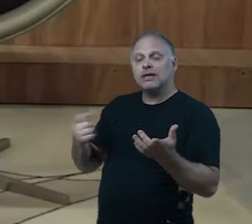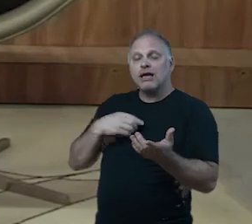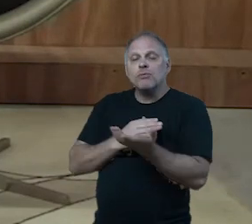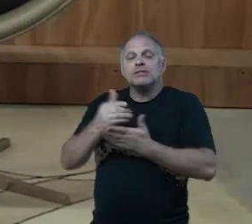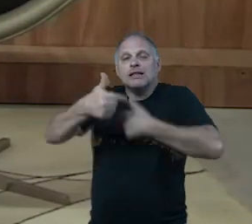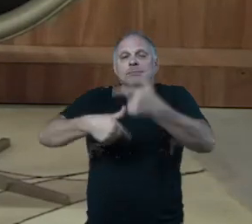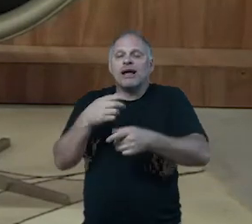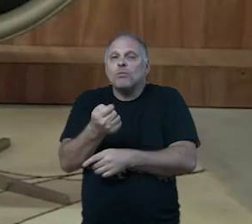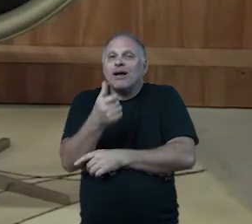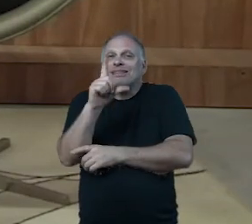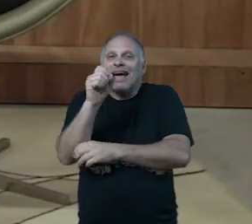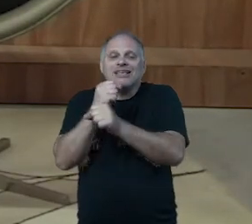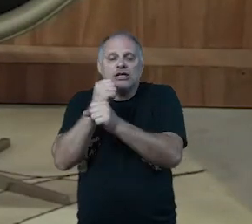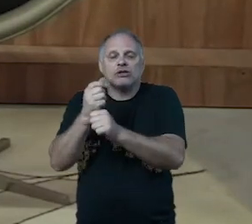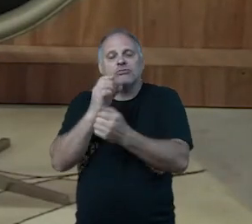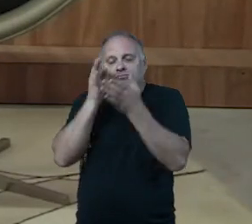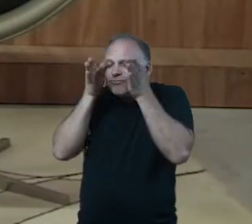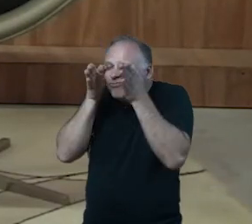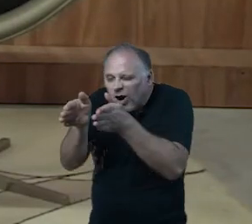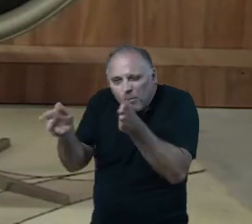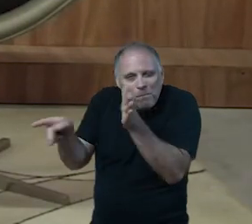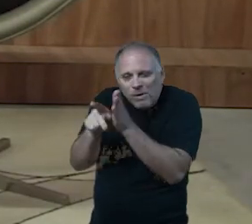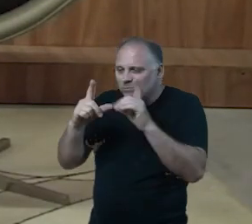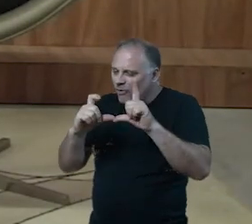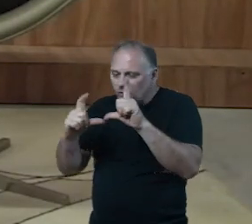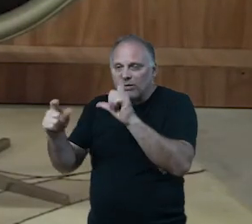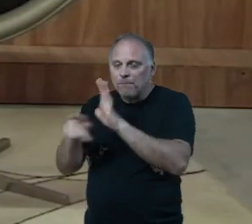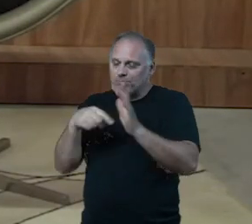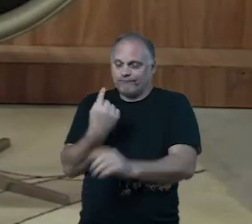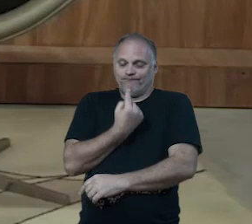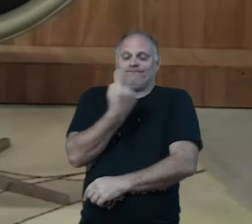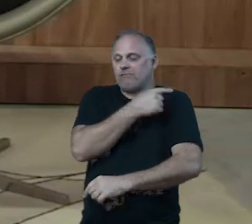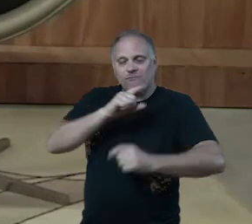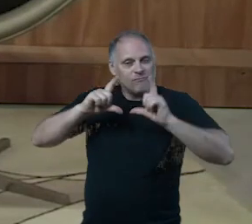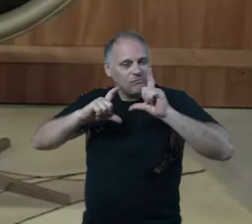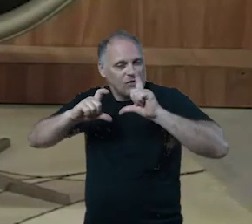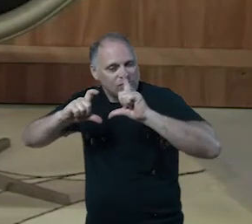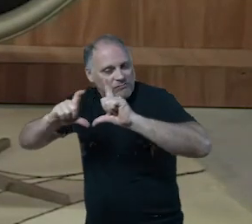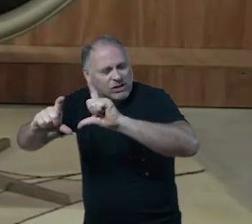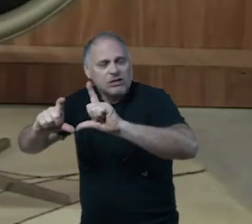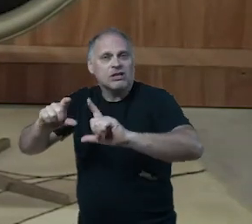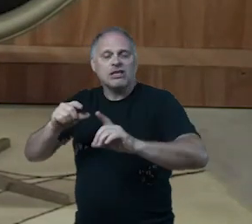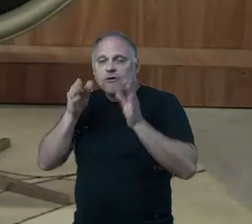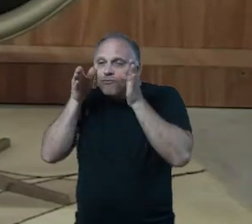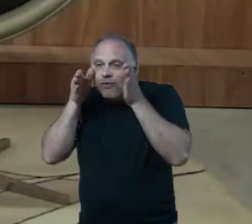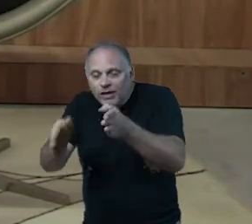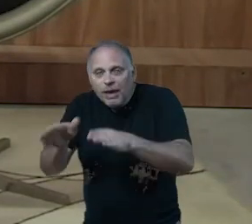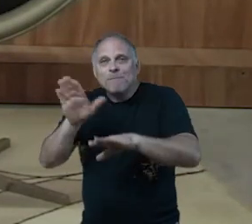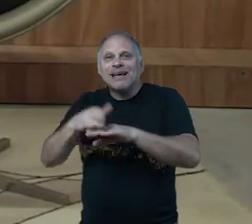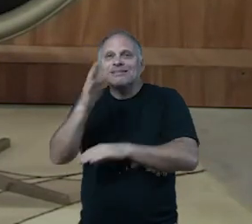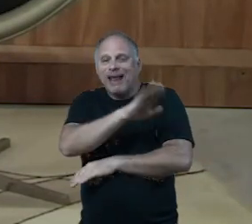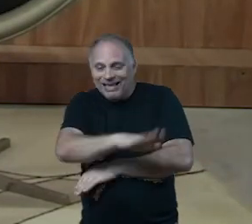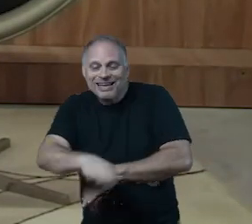isso faz 10 anos, comecei a trabalhar então só com fotografia. E por conta própria? Por conta própria. E daí enveredei para esse lado infantil que eu